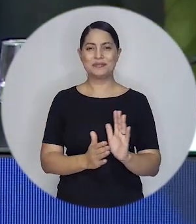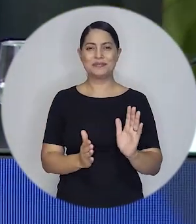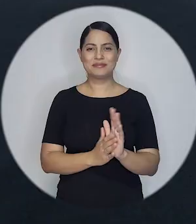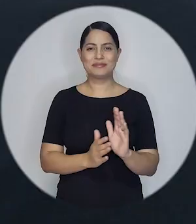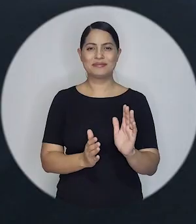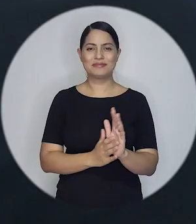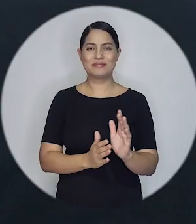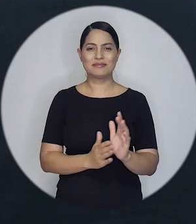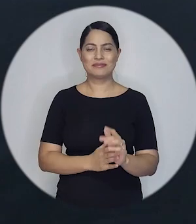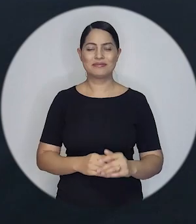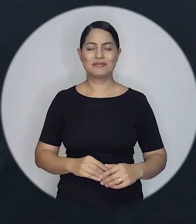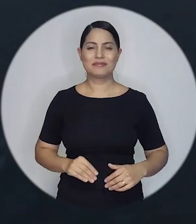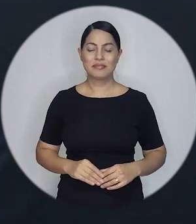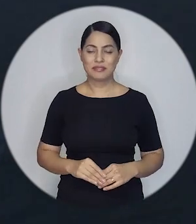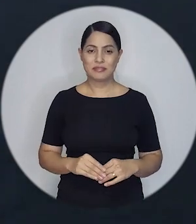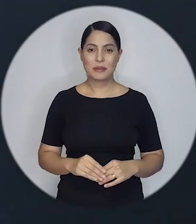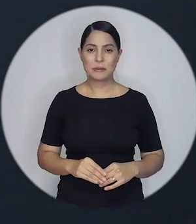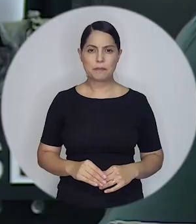Cabral!